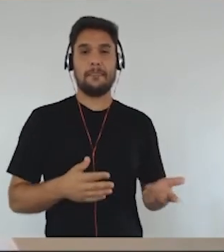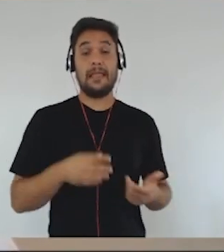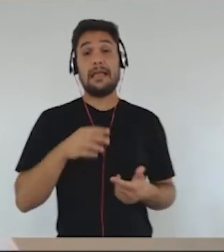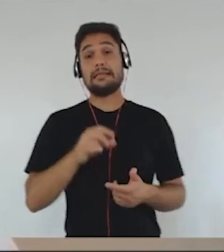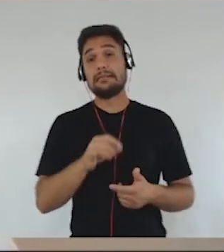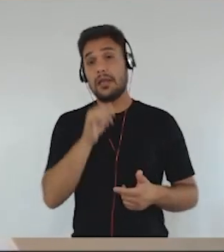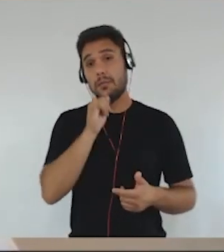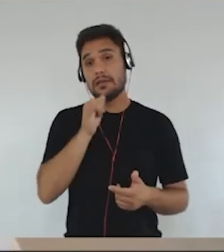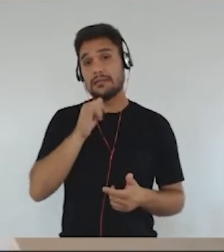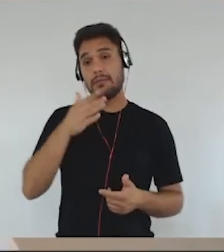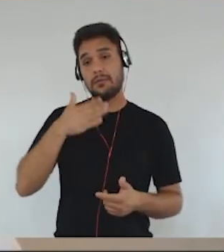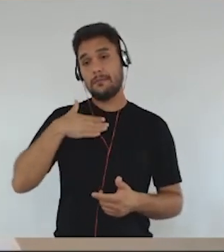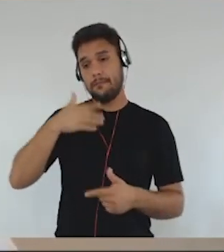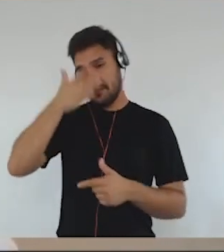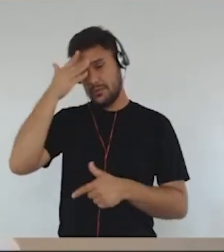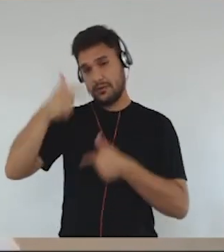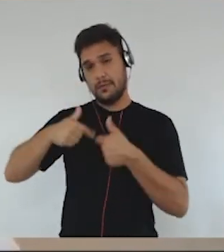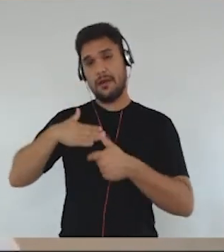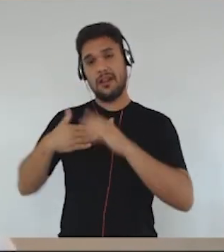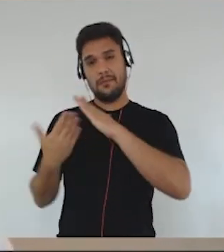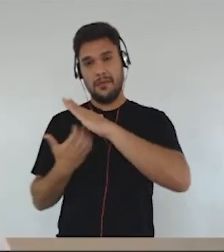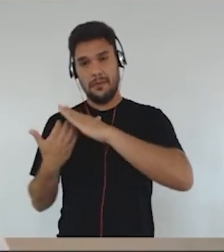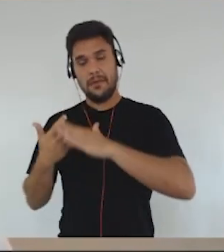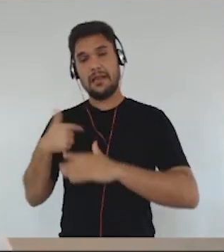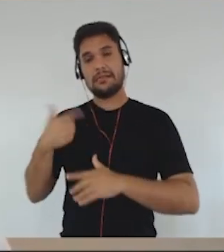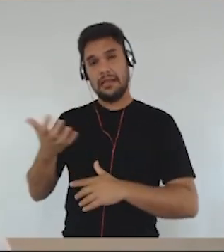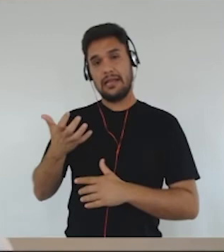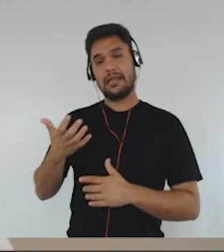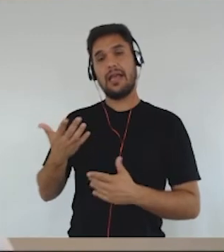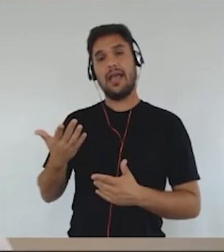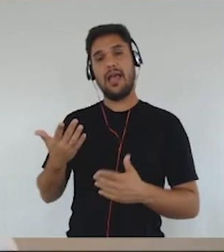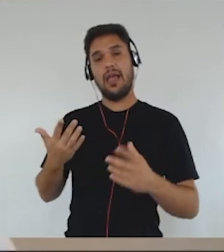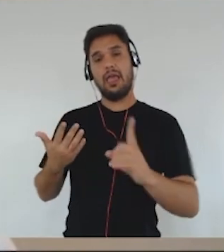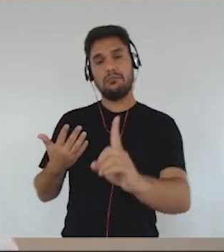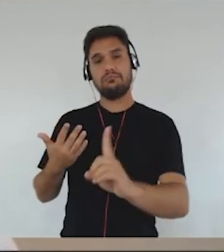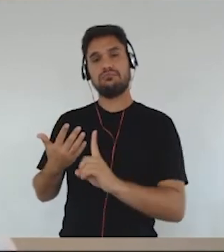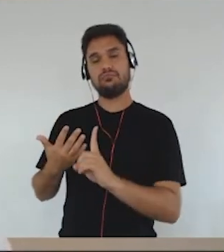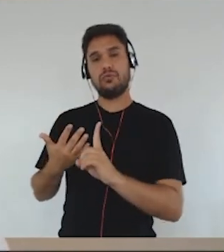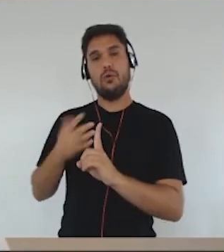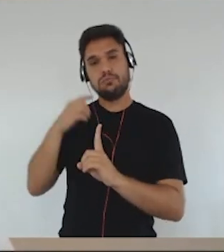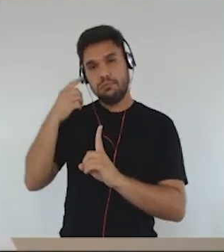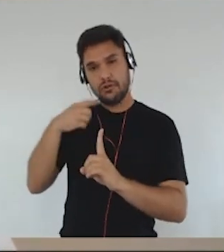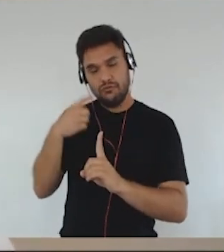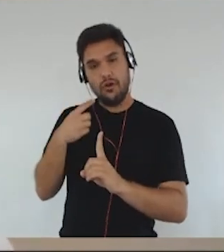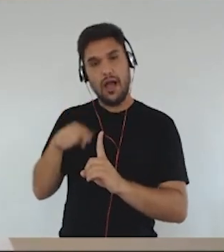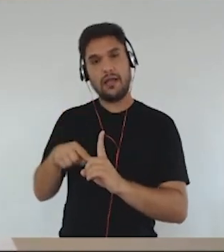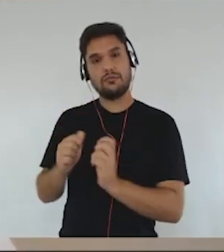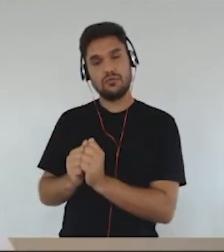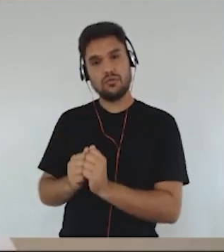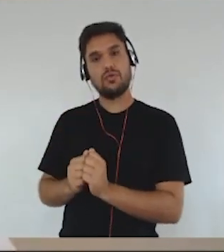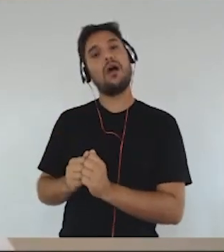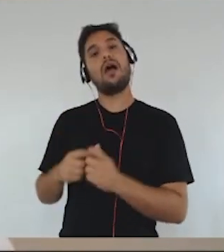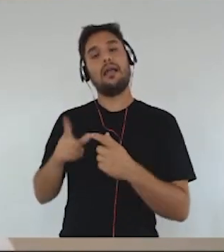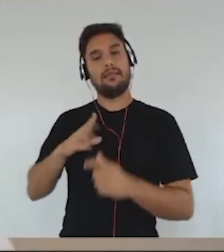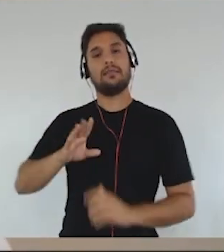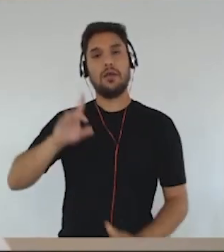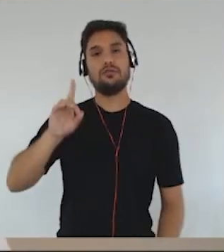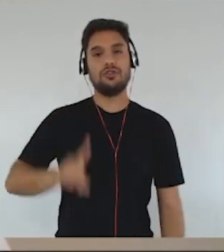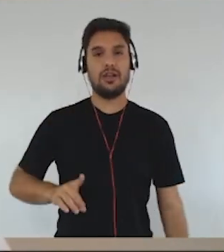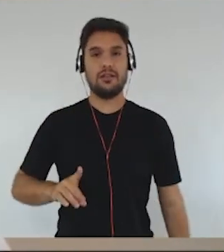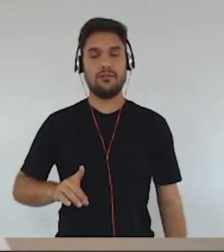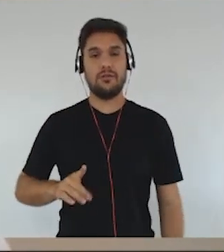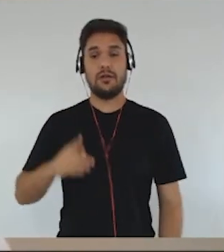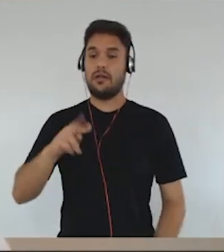um colaborador deseja ser assistido por um advogado na entrevista, eu tenho que dar o direito dele ser assistido. E a gente sabe que, na